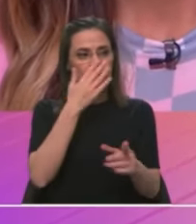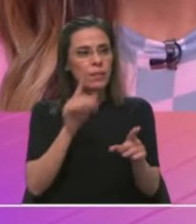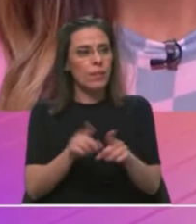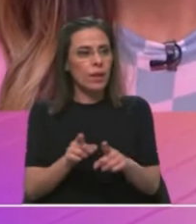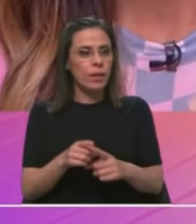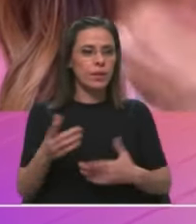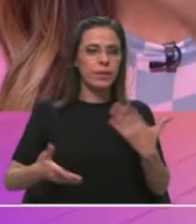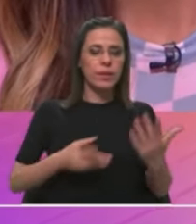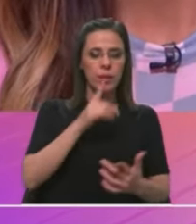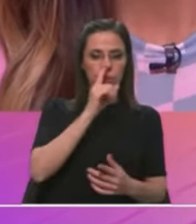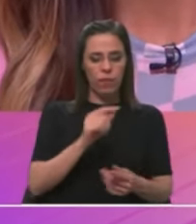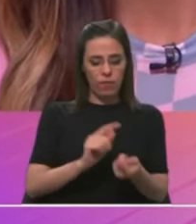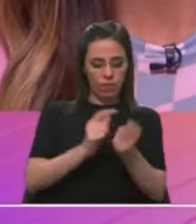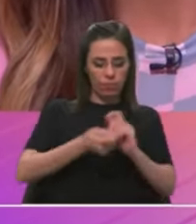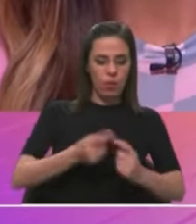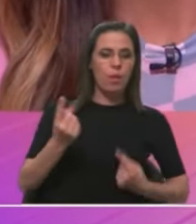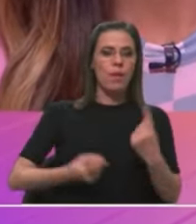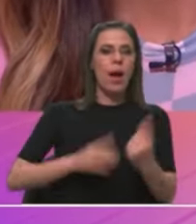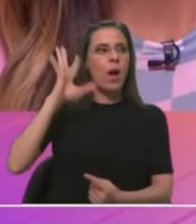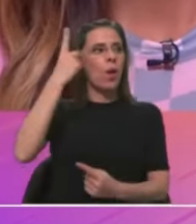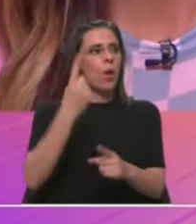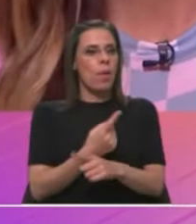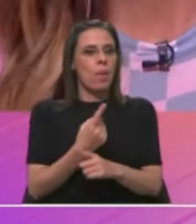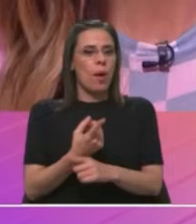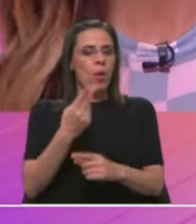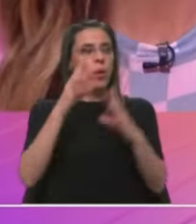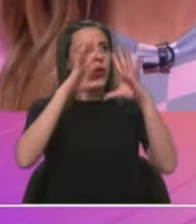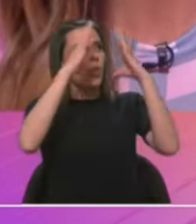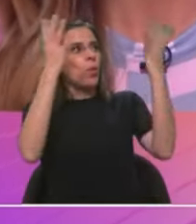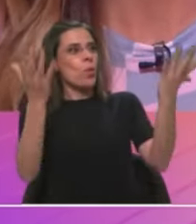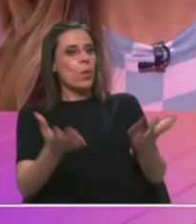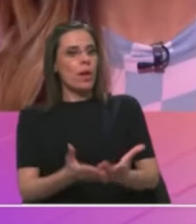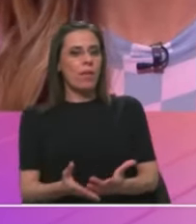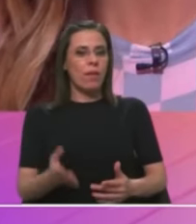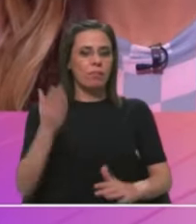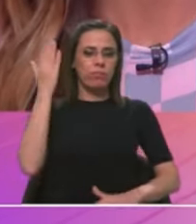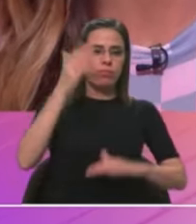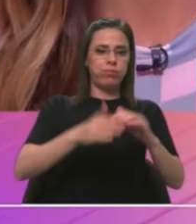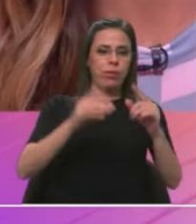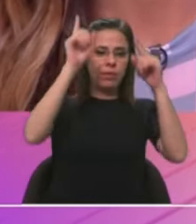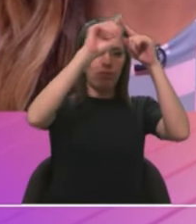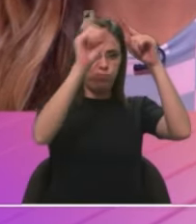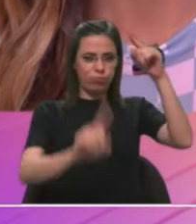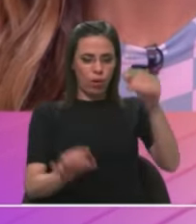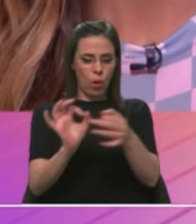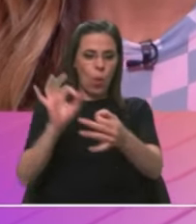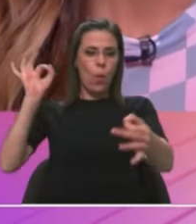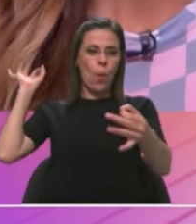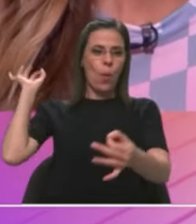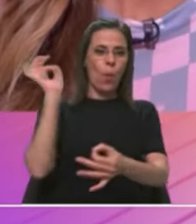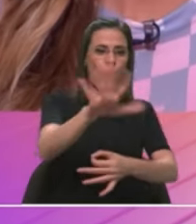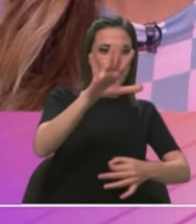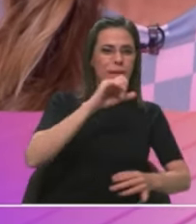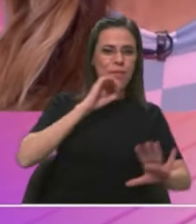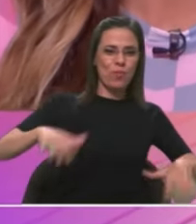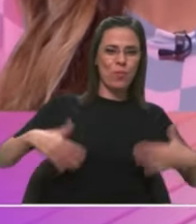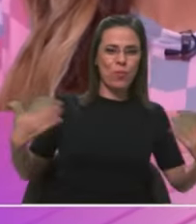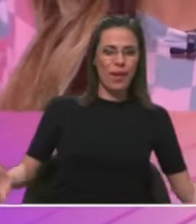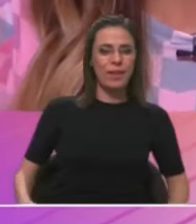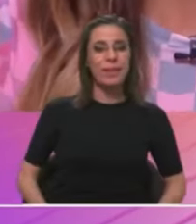chegar à aquele momento vai vai acontecer uma coisa no universo vem um Rai diretamente do cupido e torna a coisa possível